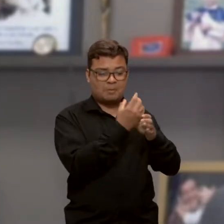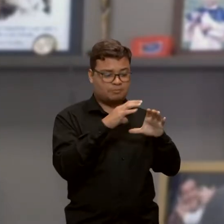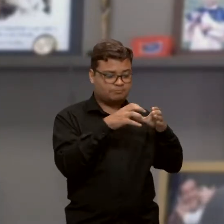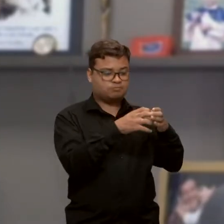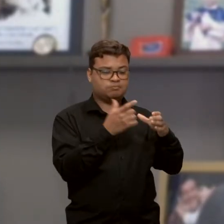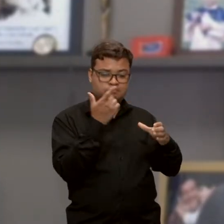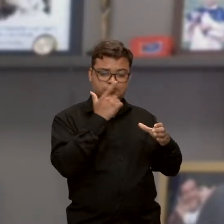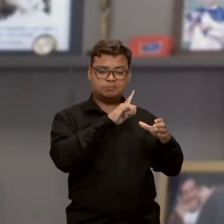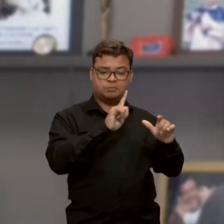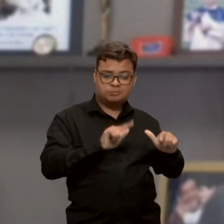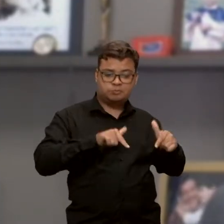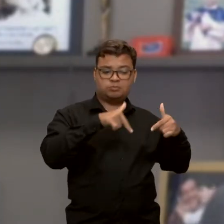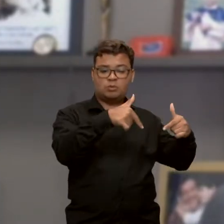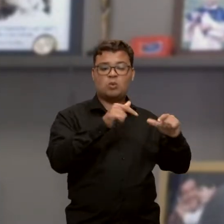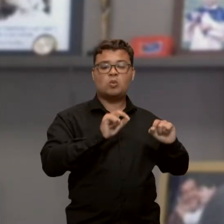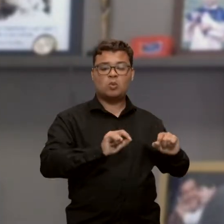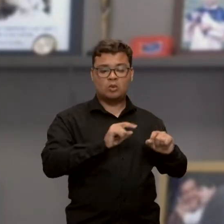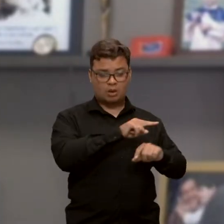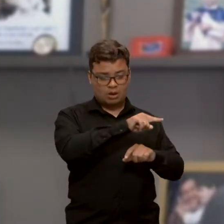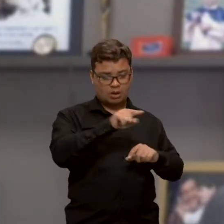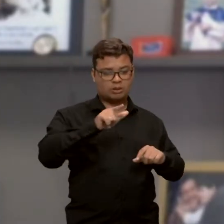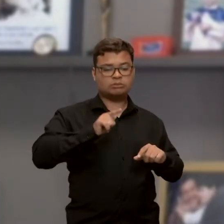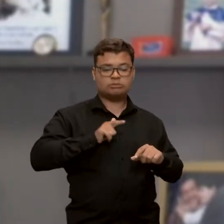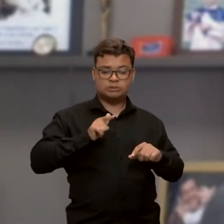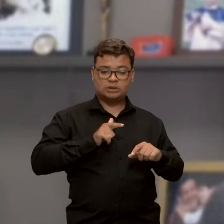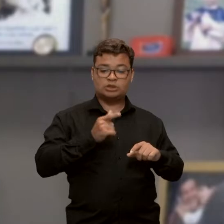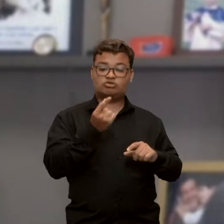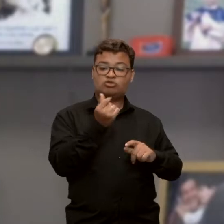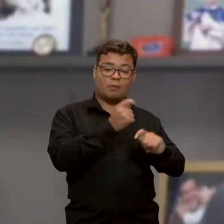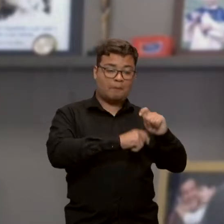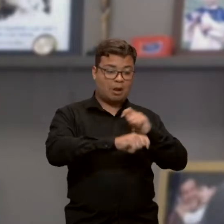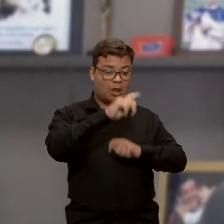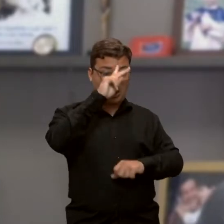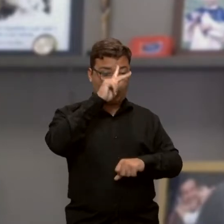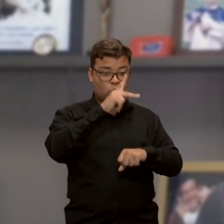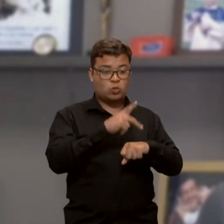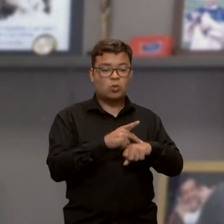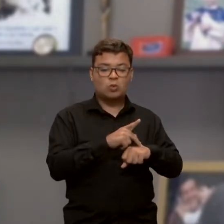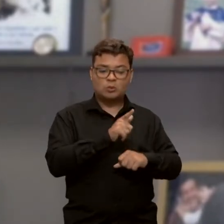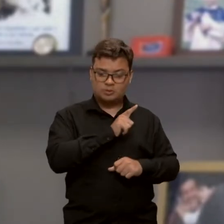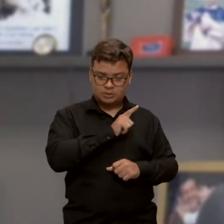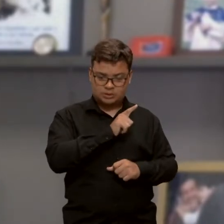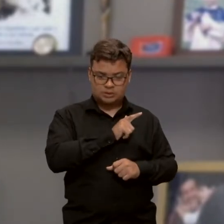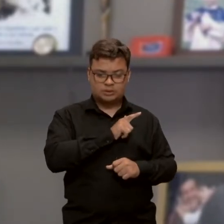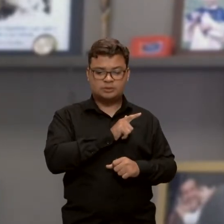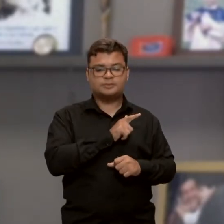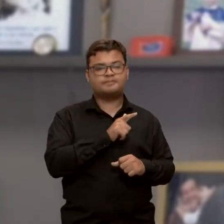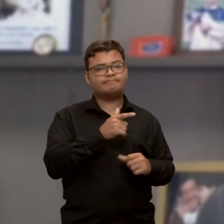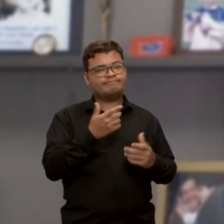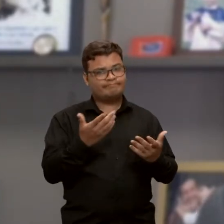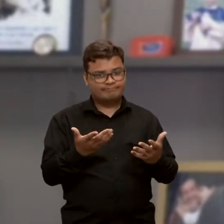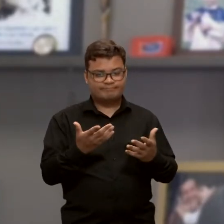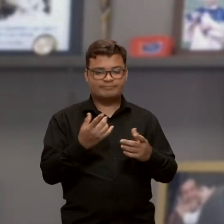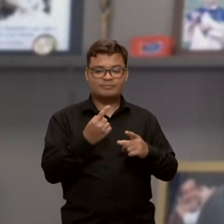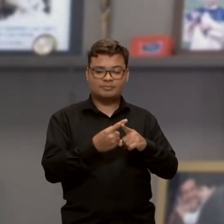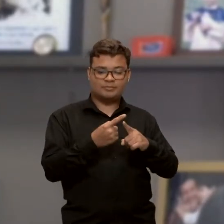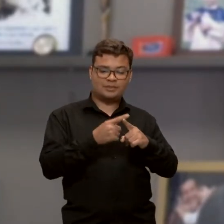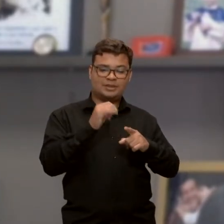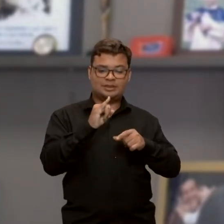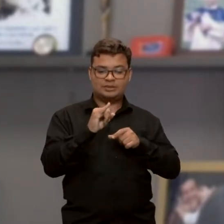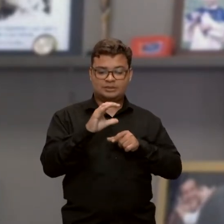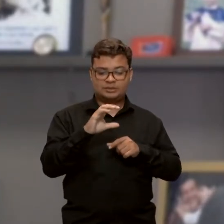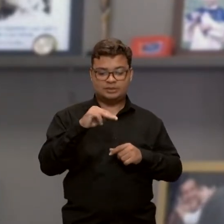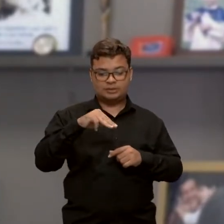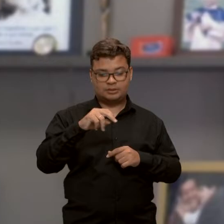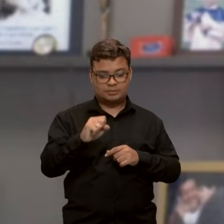de ter autonomia financeira, né, com uma destinação da arrecadação do ICMS